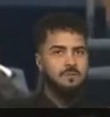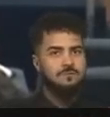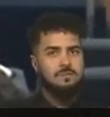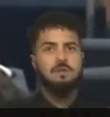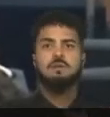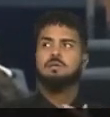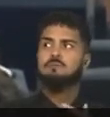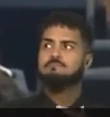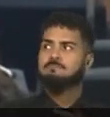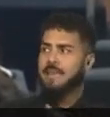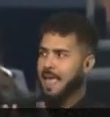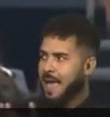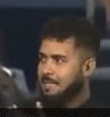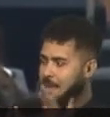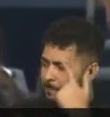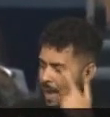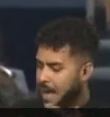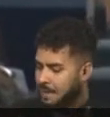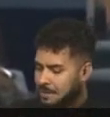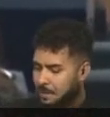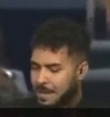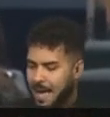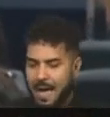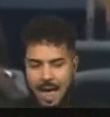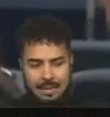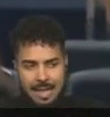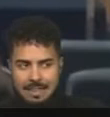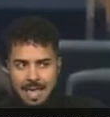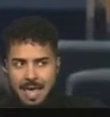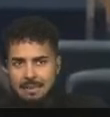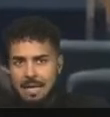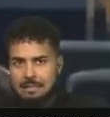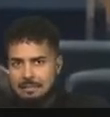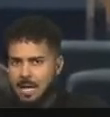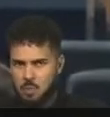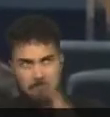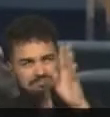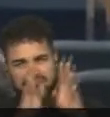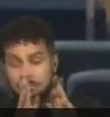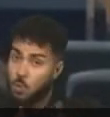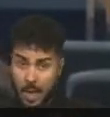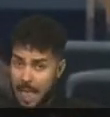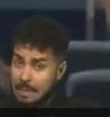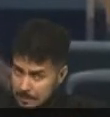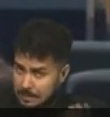demanda específica, que não é qualquer demanda, e tentar contribuir para que isso um dia esteja na